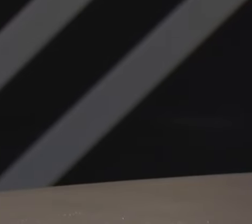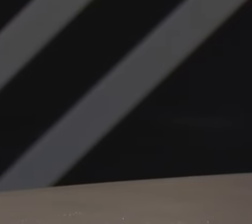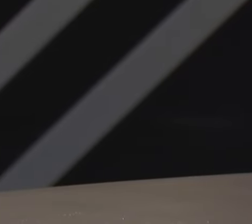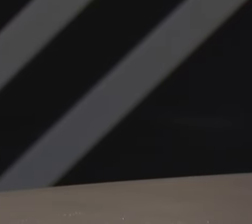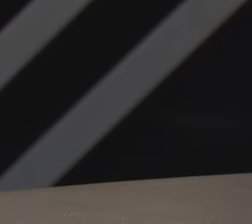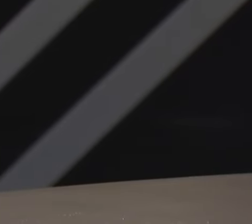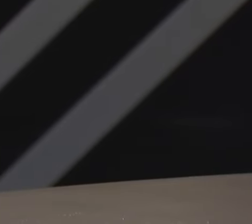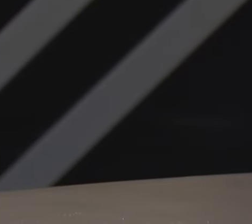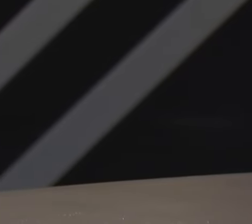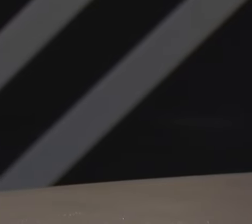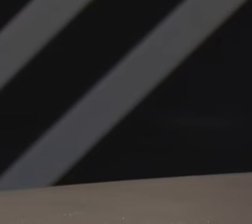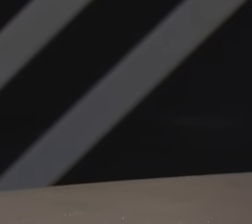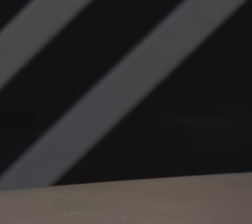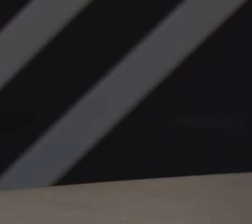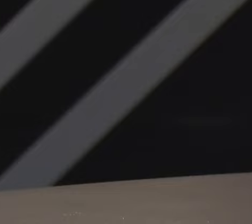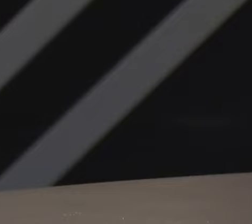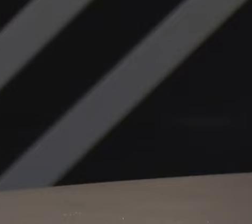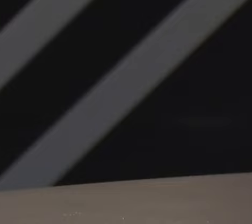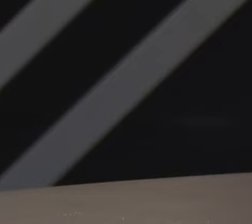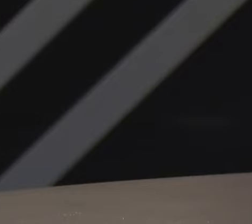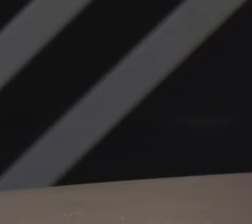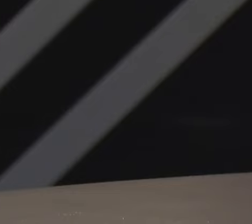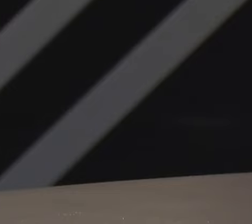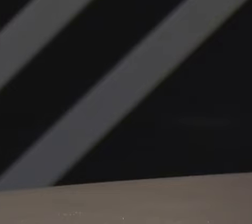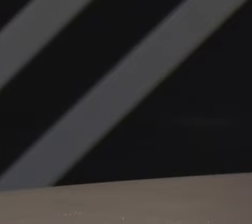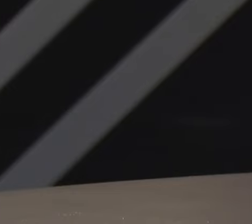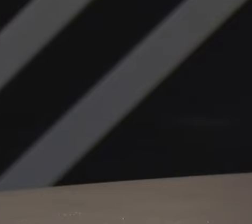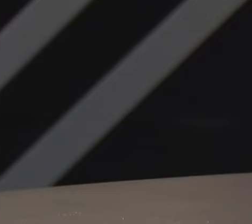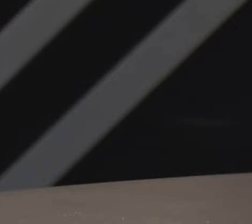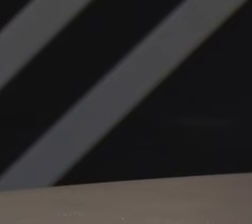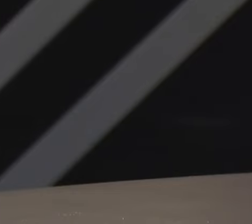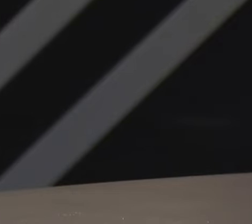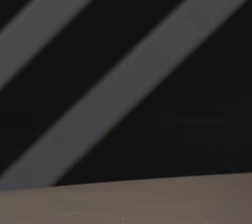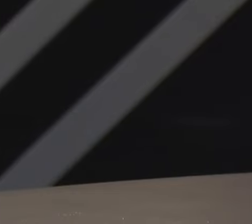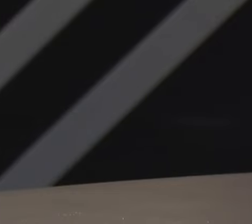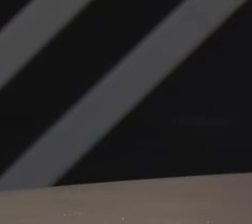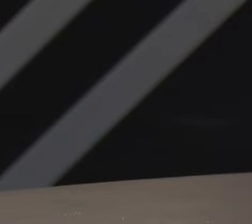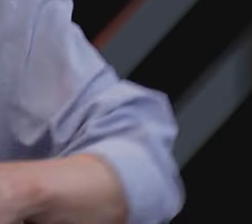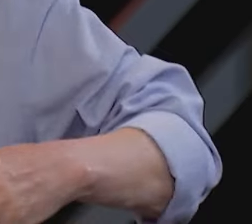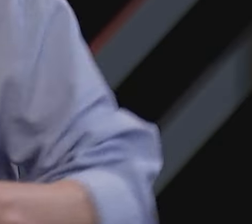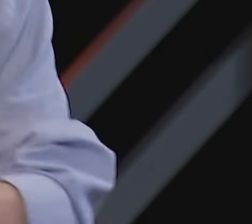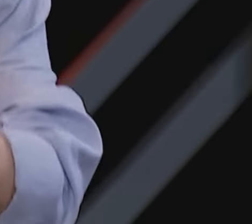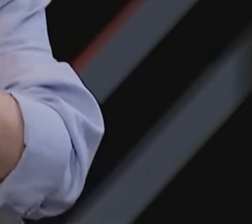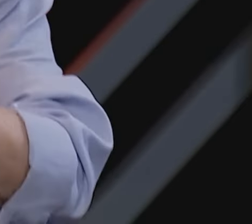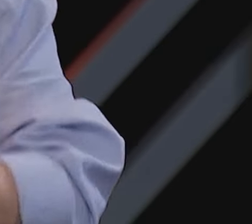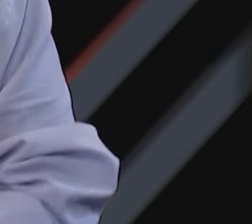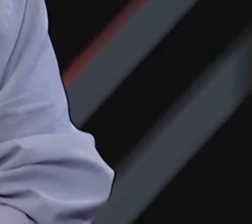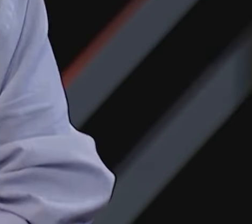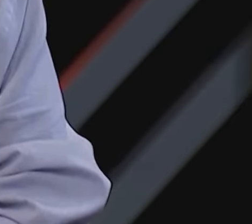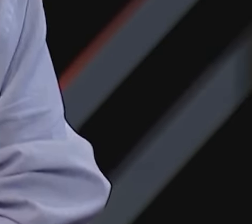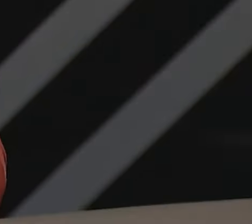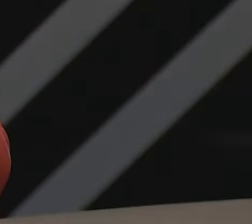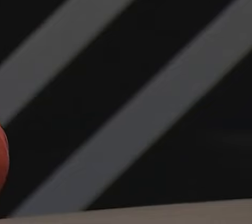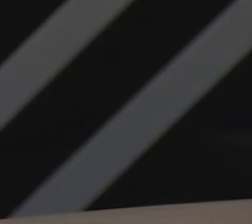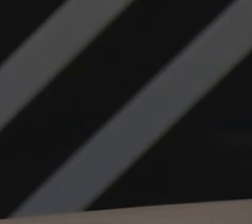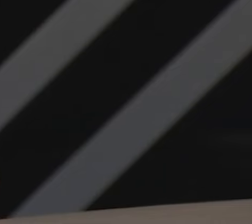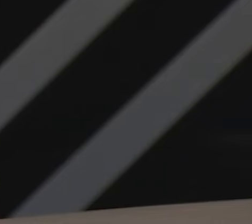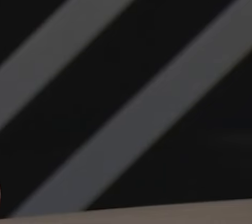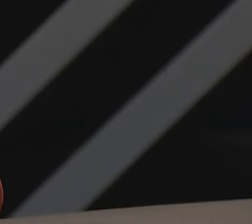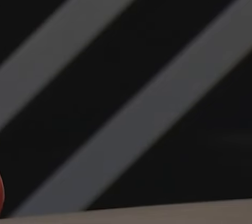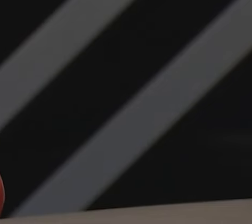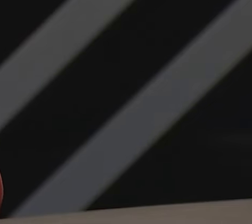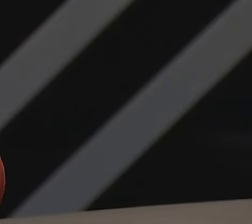de um grupo, você se sente, tem a necessidade de se sentir pertencente àquele grupo. Tem que entrar na onda. Ninguém